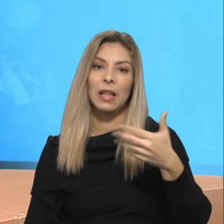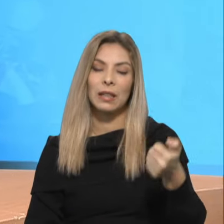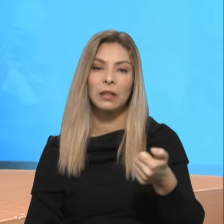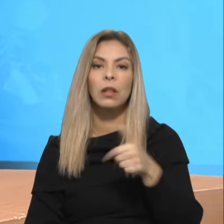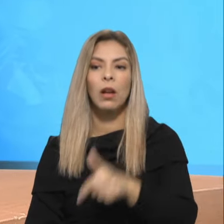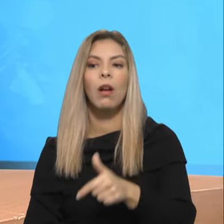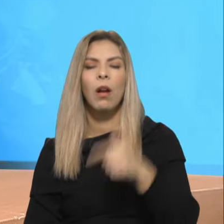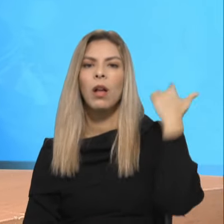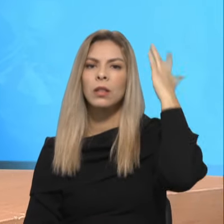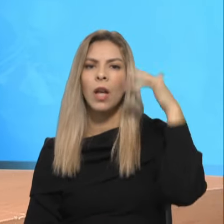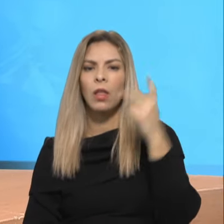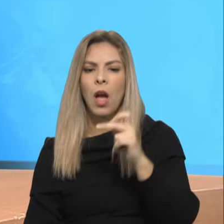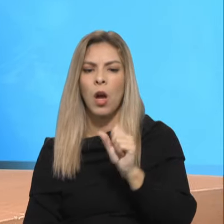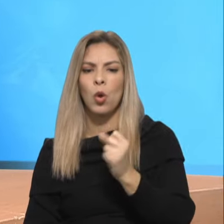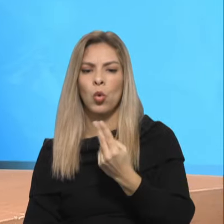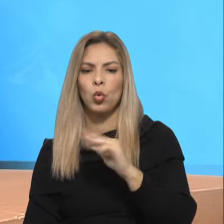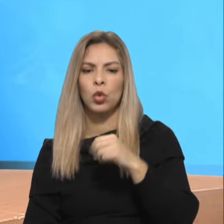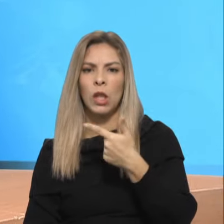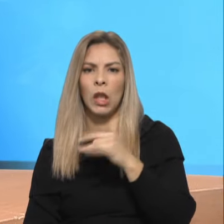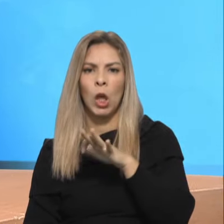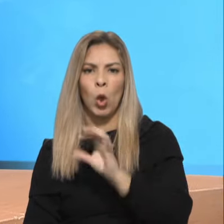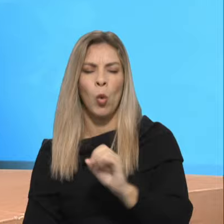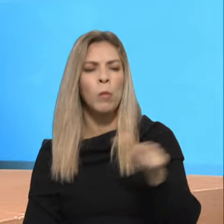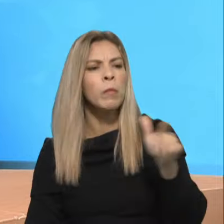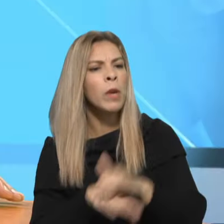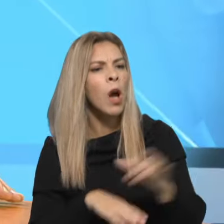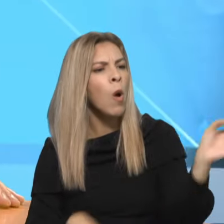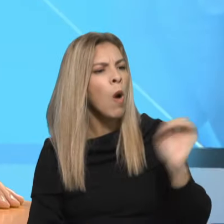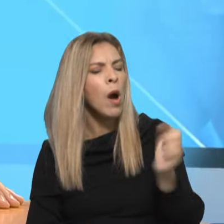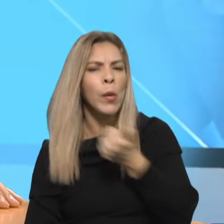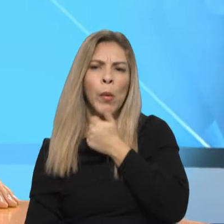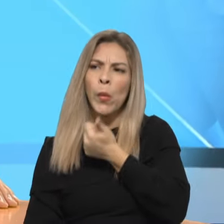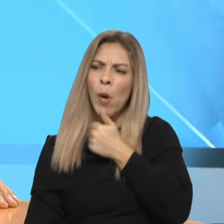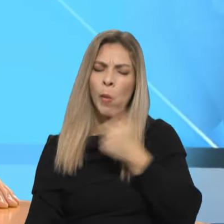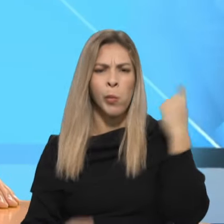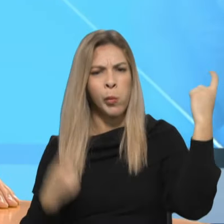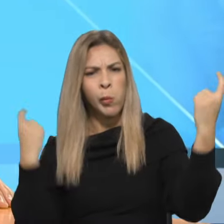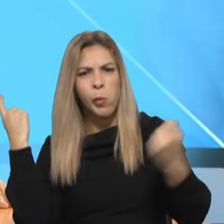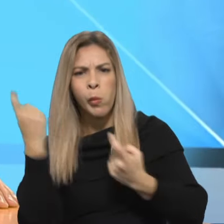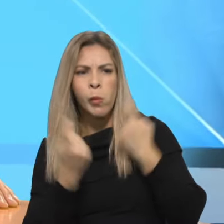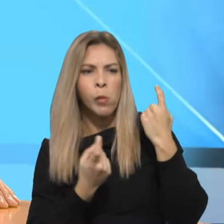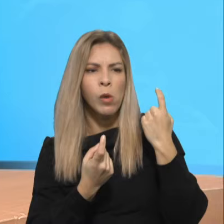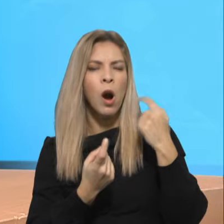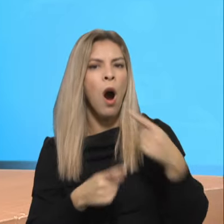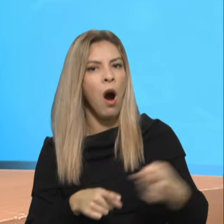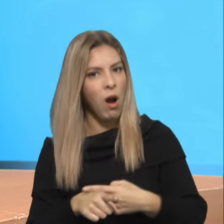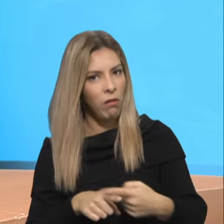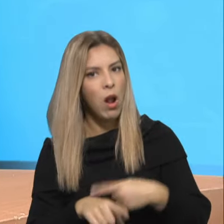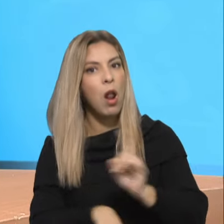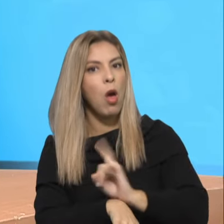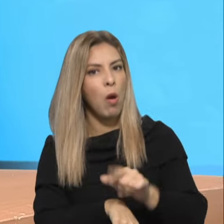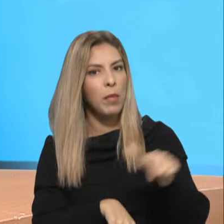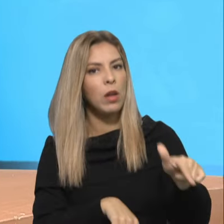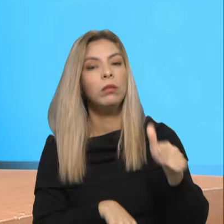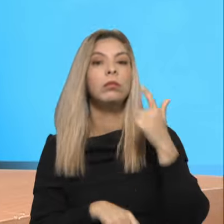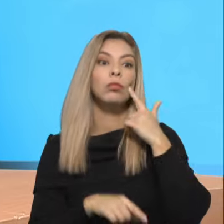afirmar teologicamente que Maria não tivesse pecado original. Então arranjavam umas explicações muito interessantes em que diziam, no primeiro instante Maria teve